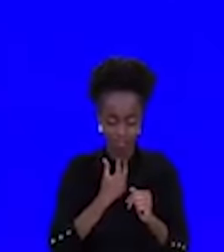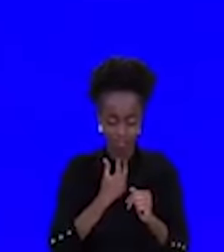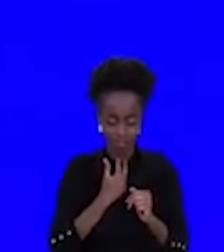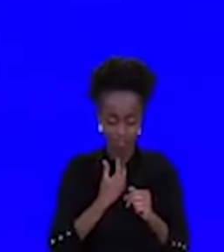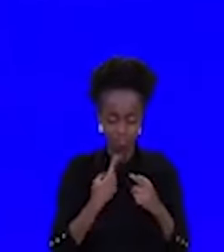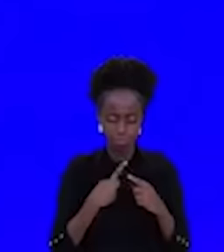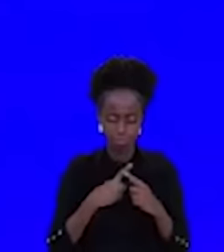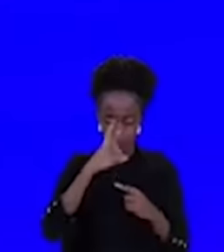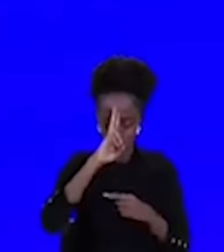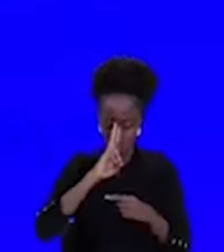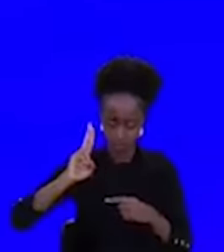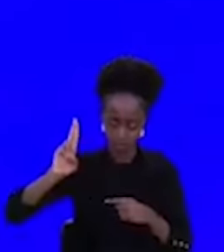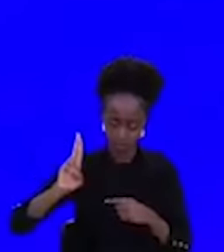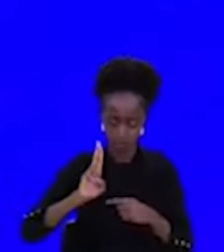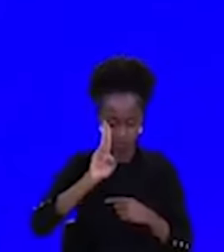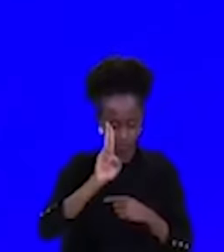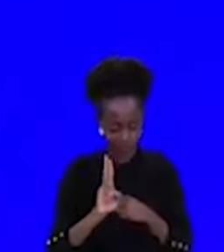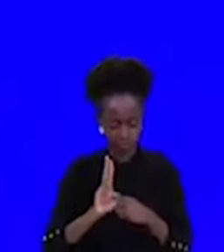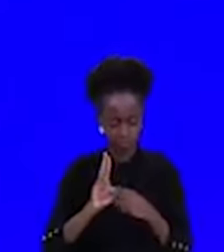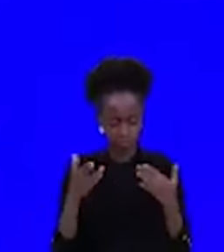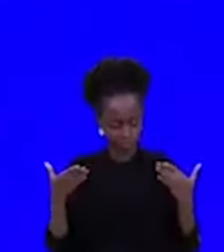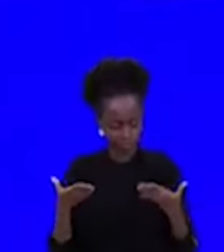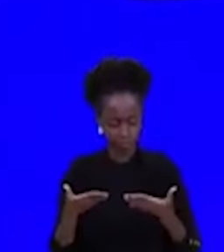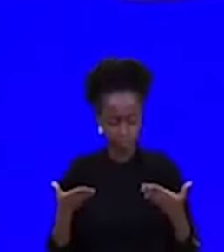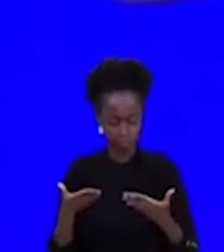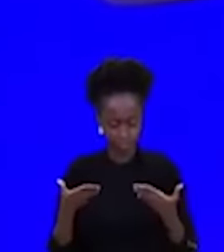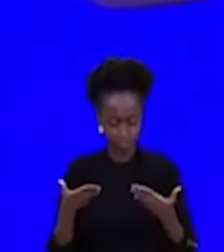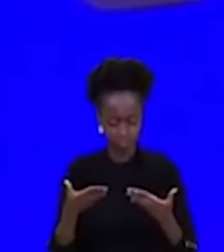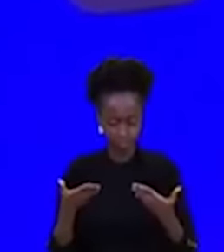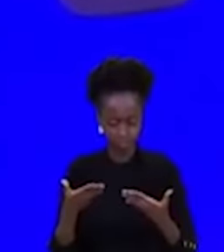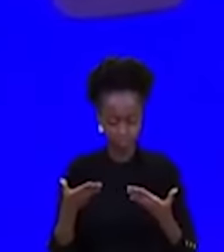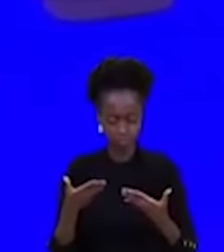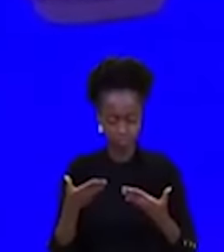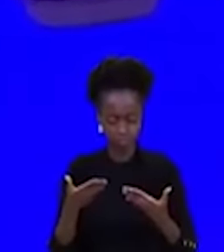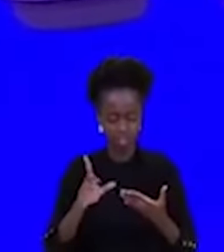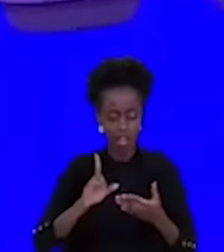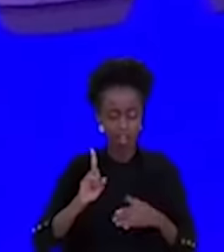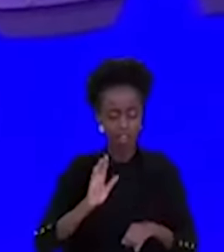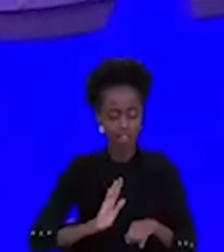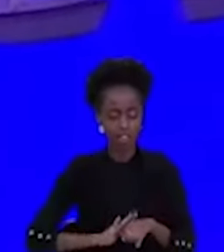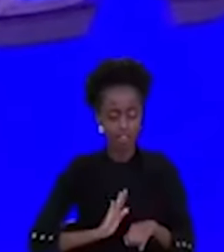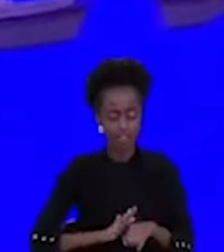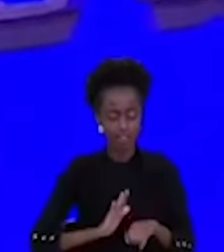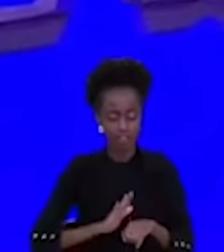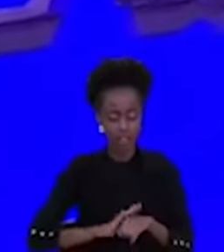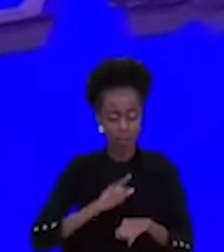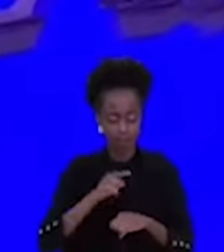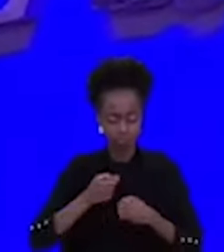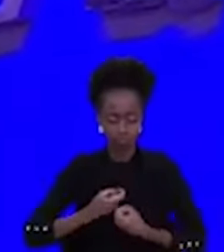O Senhor está aqui e agora que Ele faz a sua